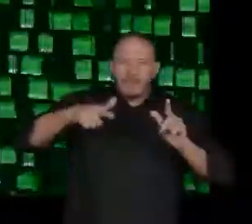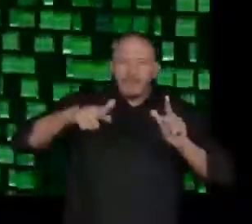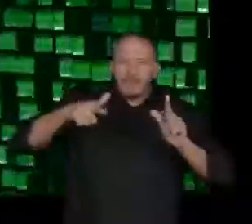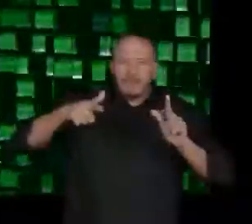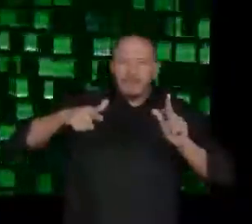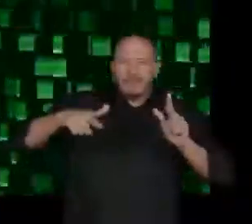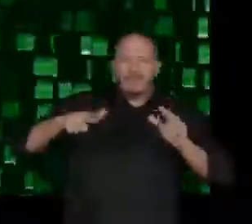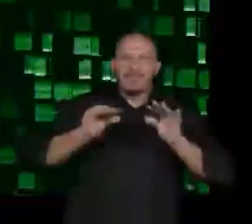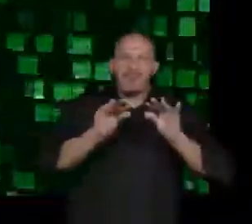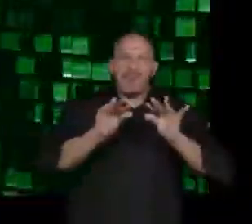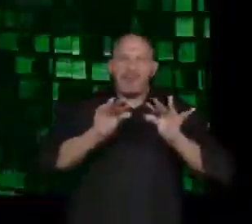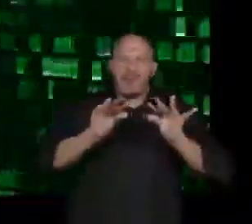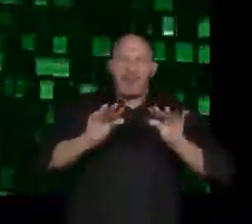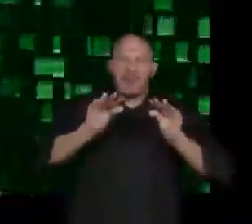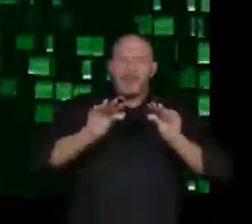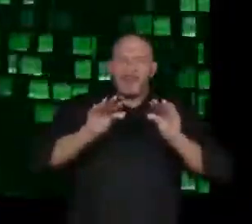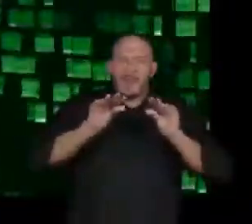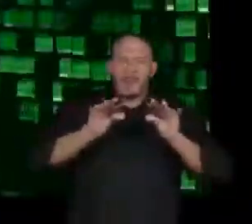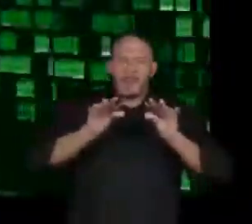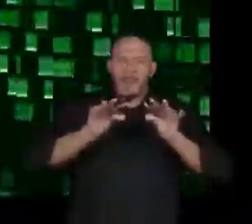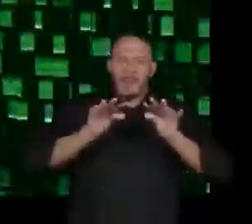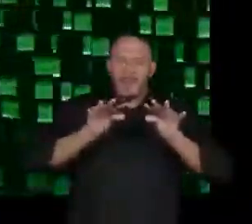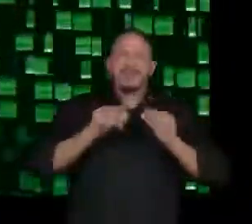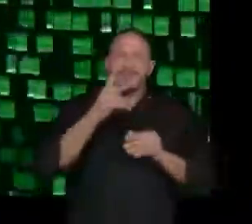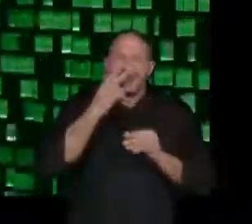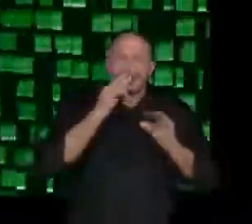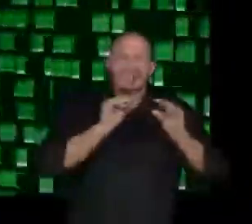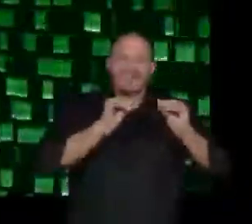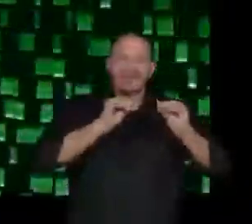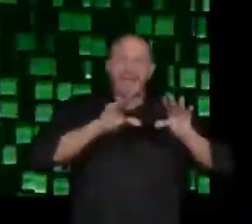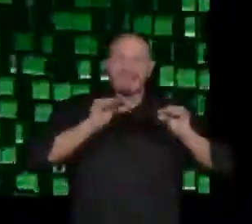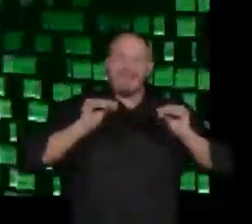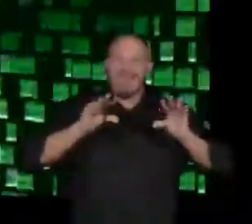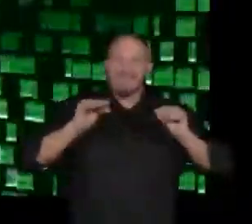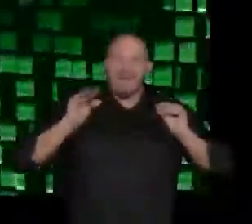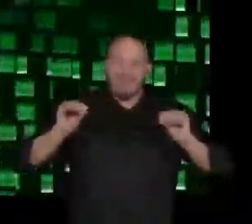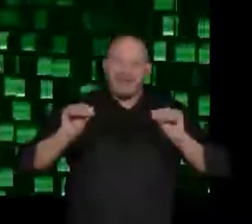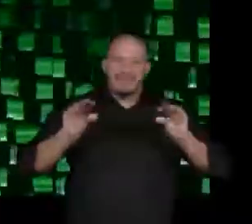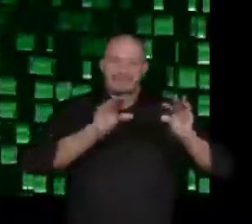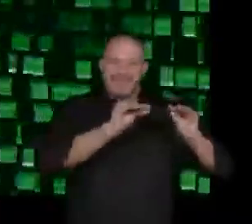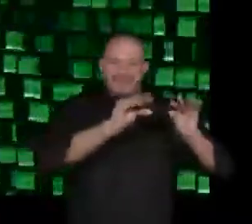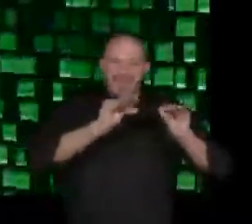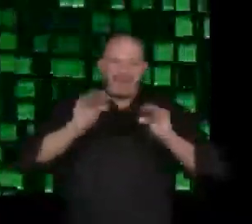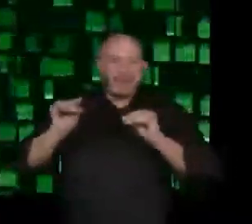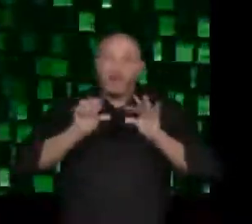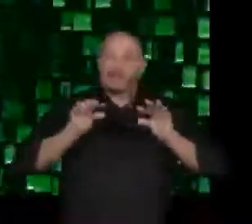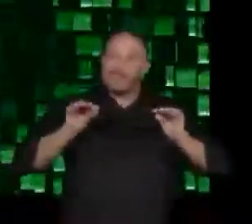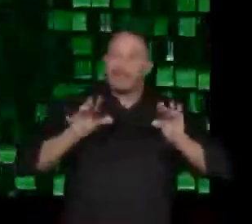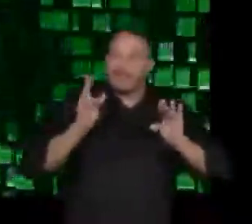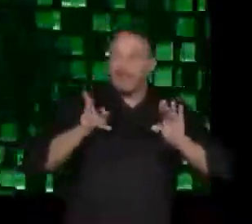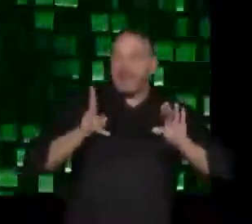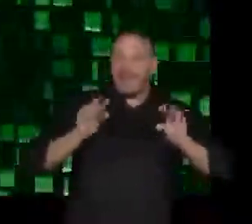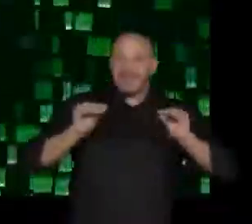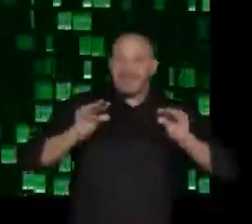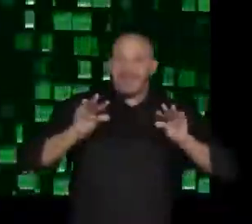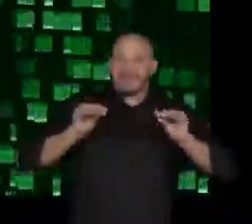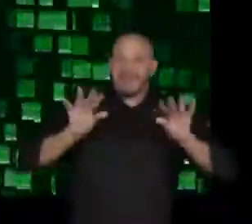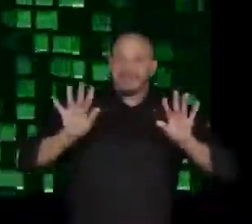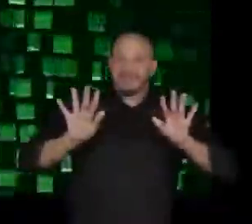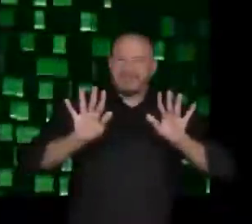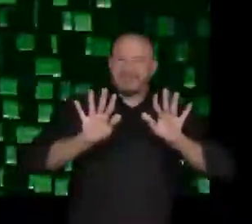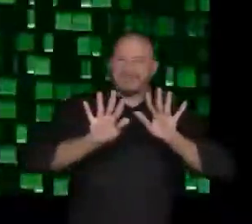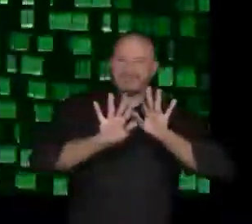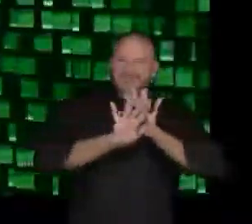apaga, acende, apaga, né? E parece que está andando. E aí dá a impressão de que está andando. Certo? Certo.